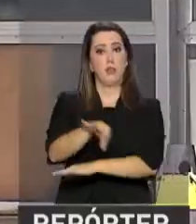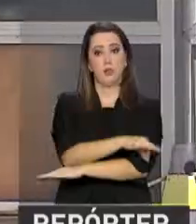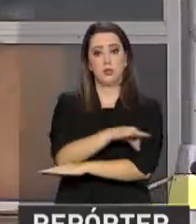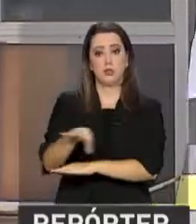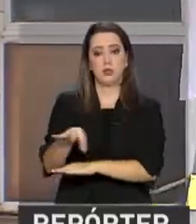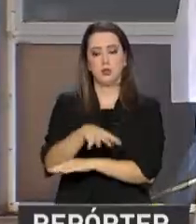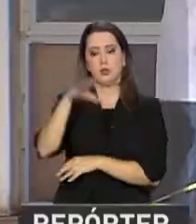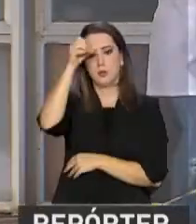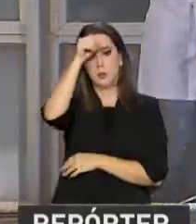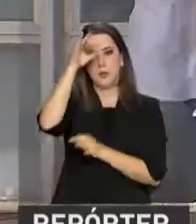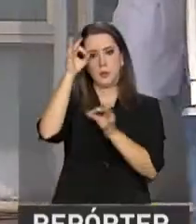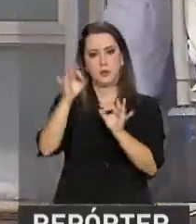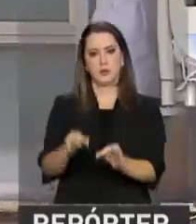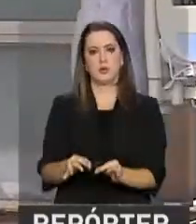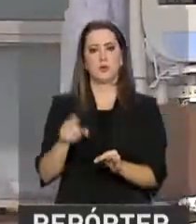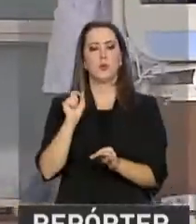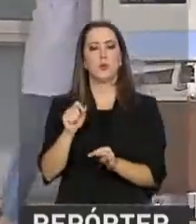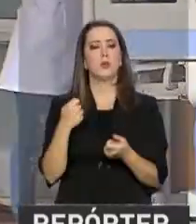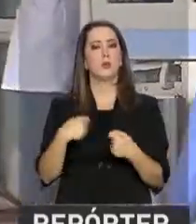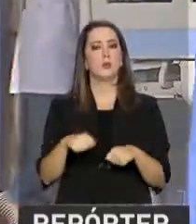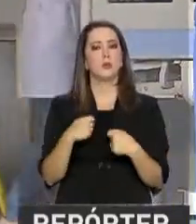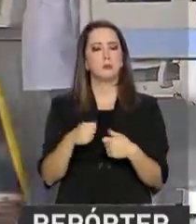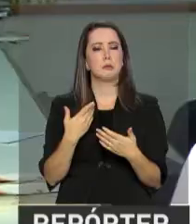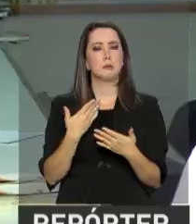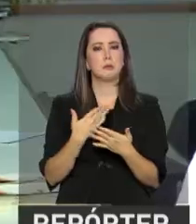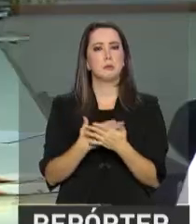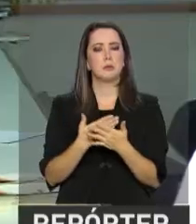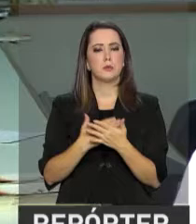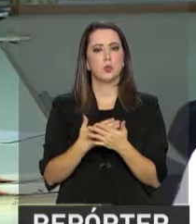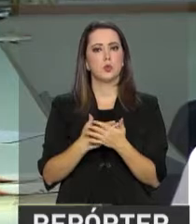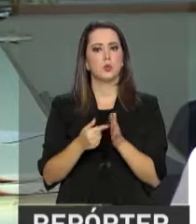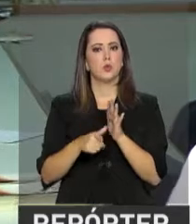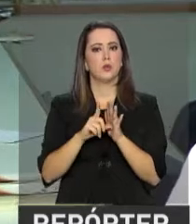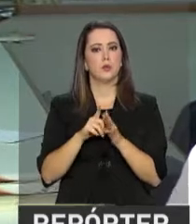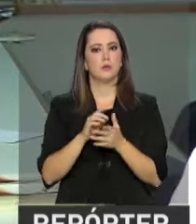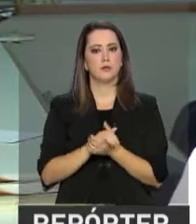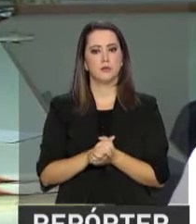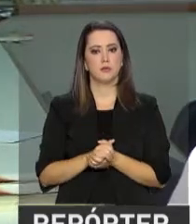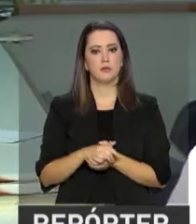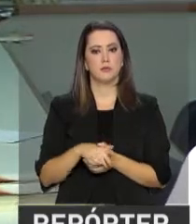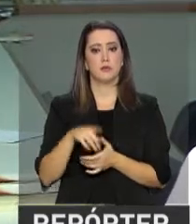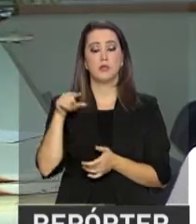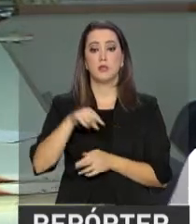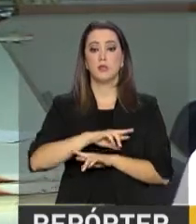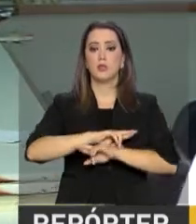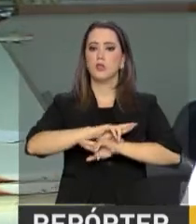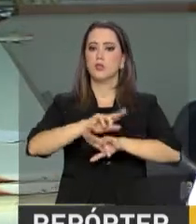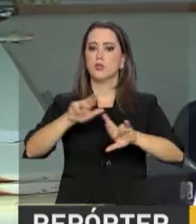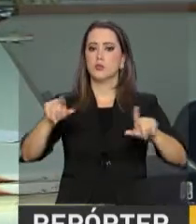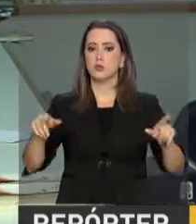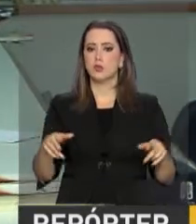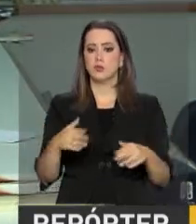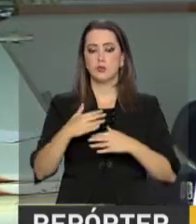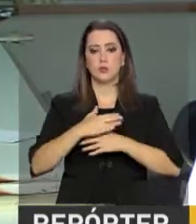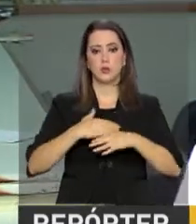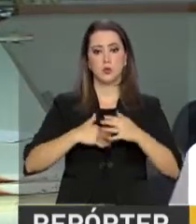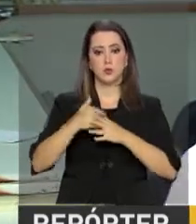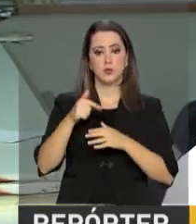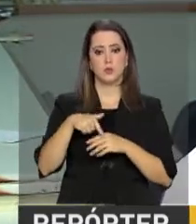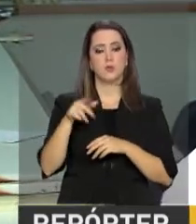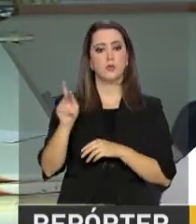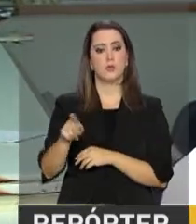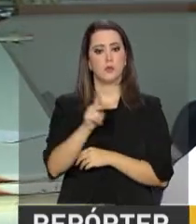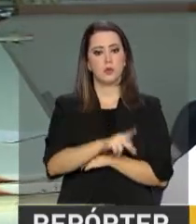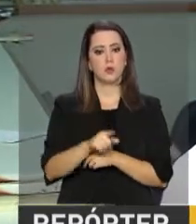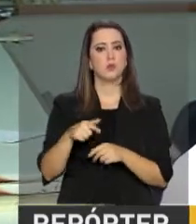aprendem na prática o que viram em sala de aula aqui a gente tem profissionais que são ao mesmo tempo médicos do hospital e